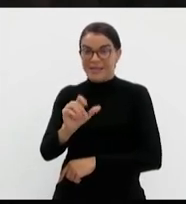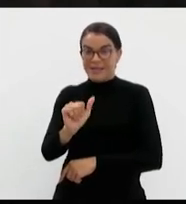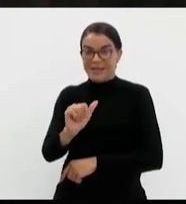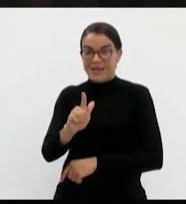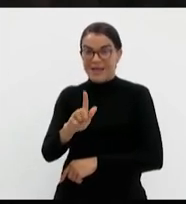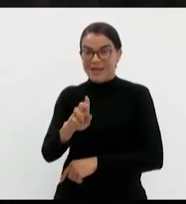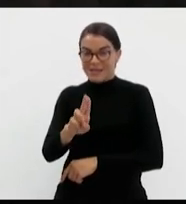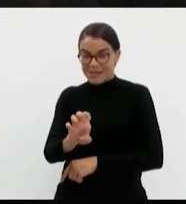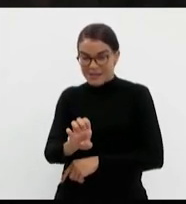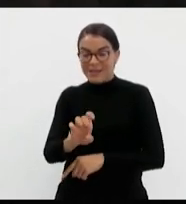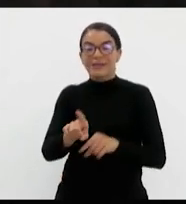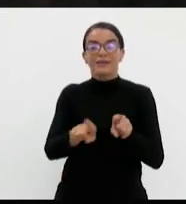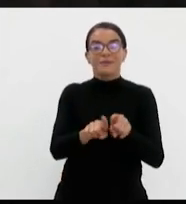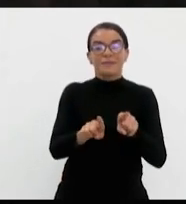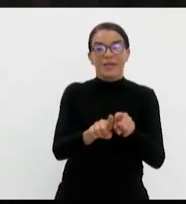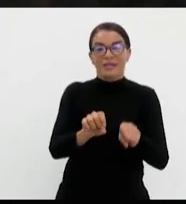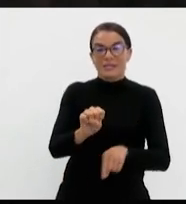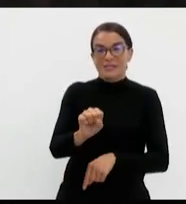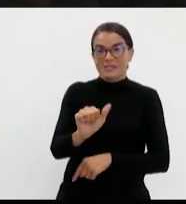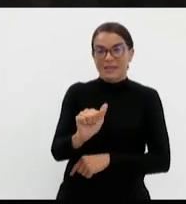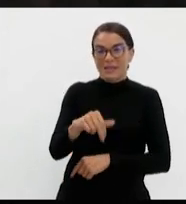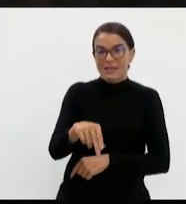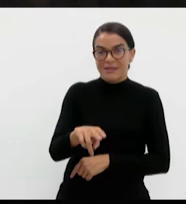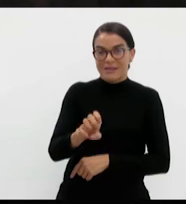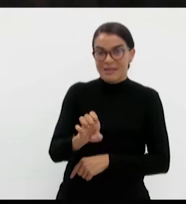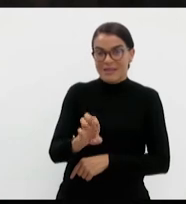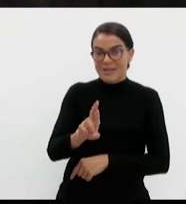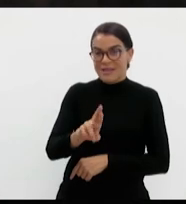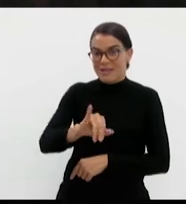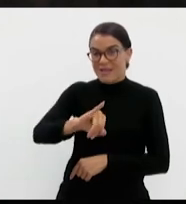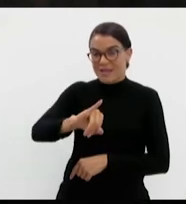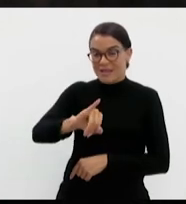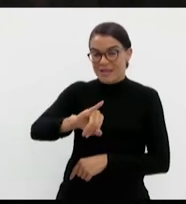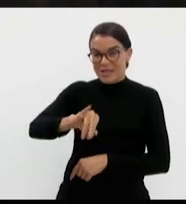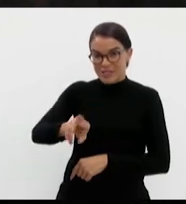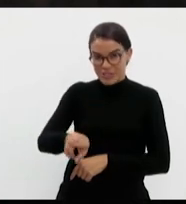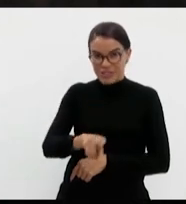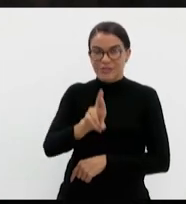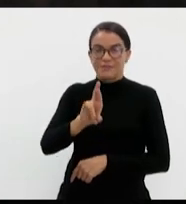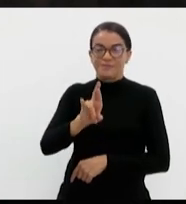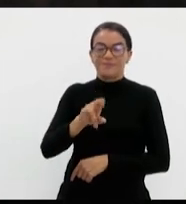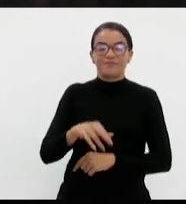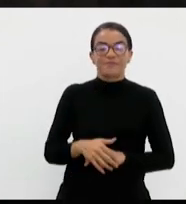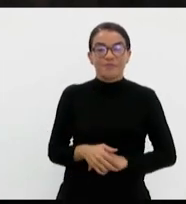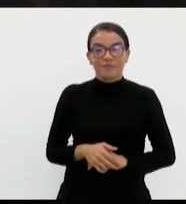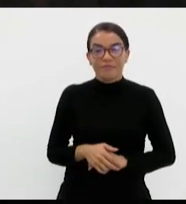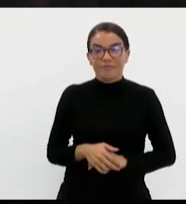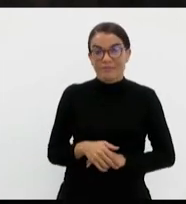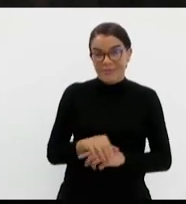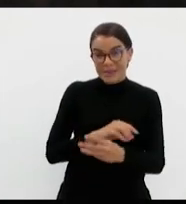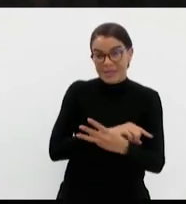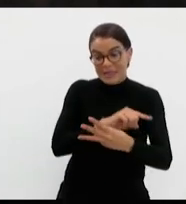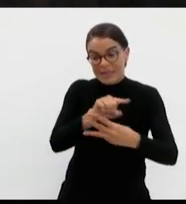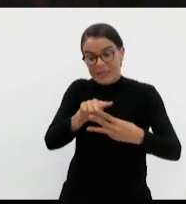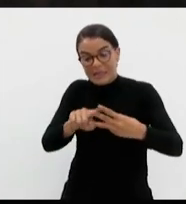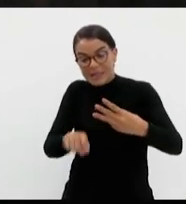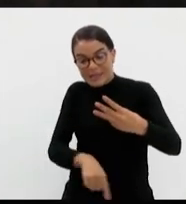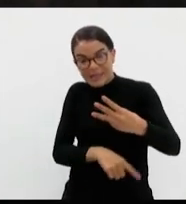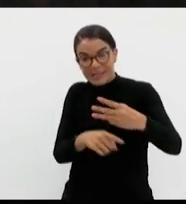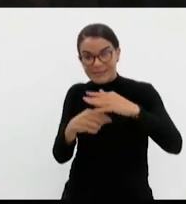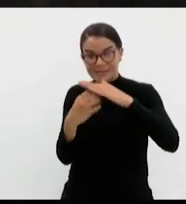a SANERJ, que era a Companhia de Água e Esgoto do antigo Estado do Rio de Janeiro. Essas três